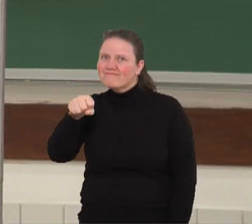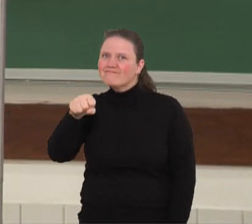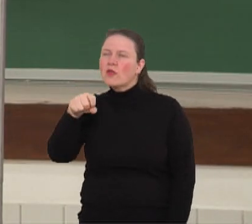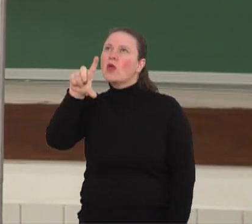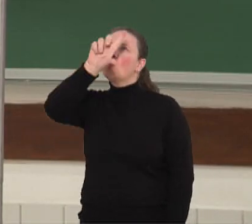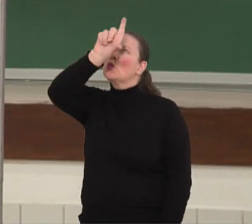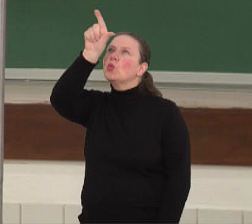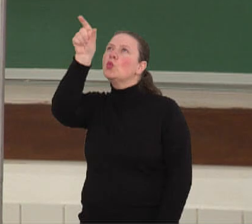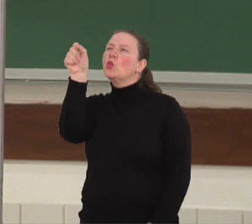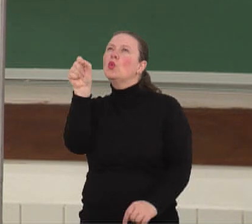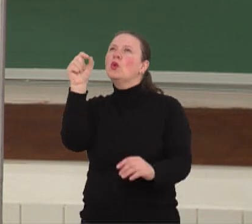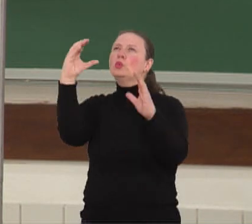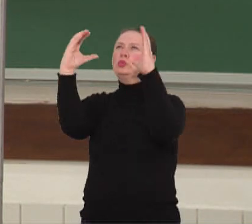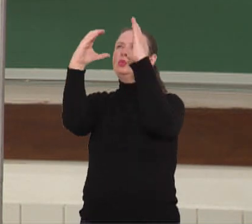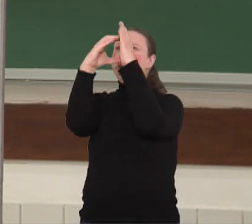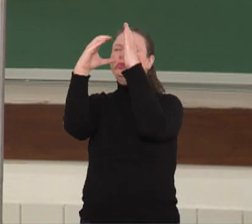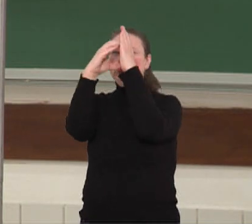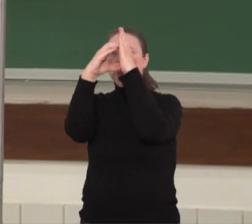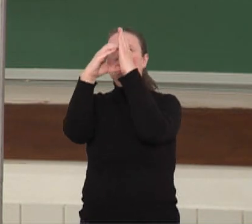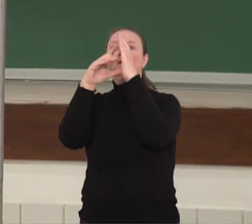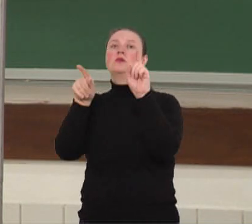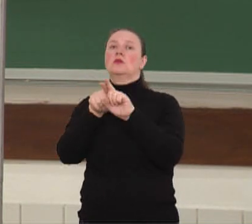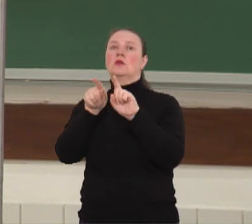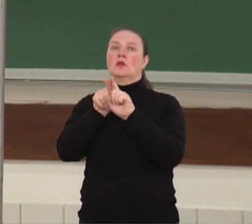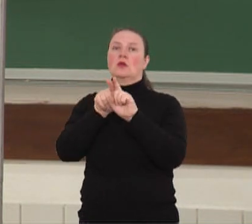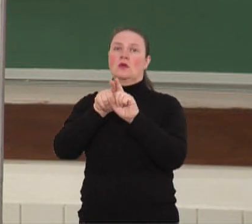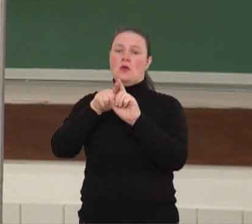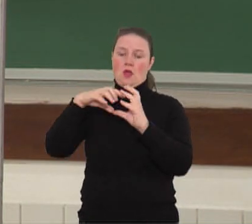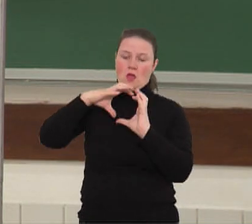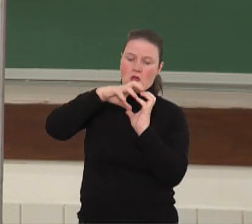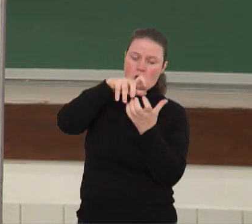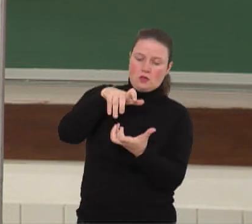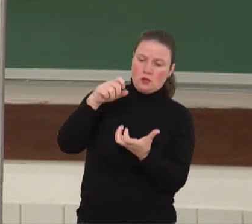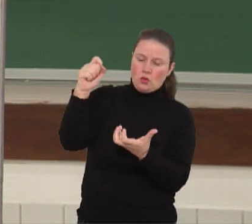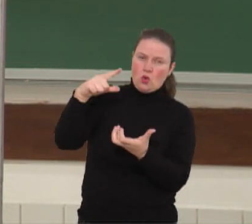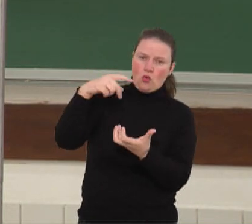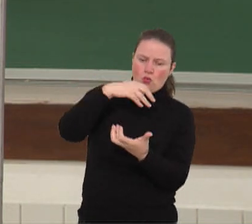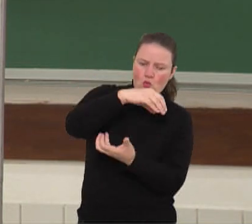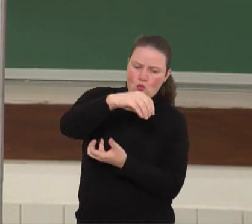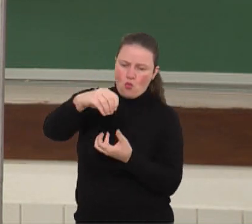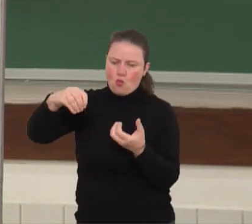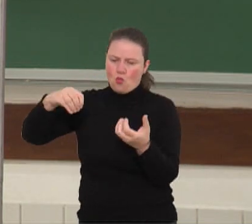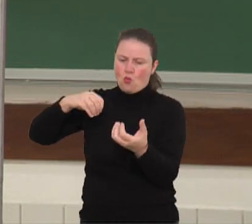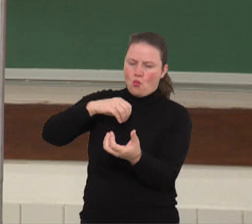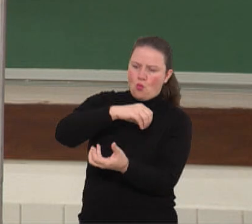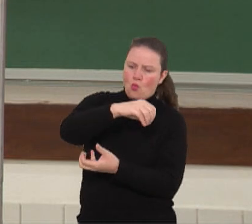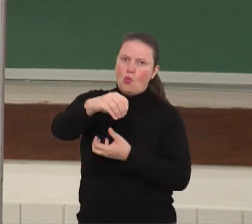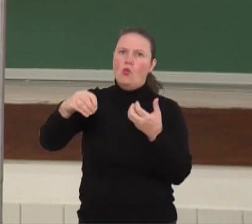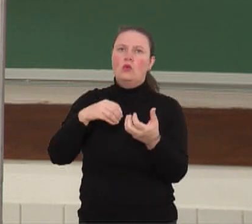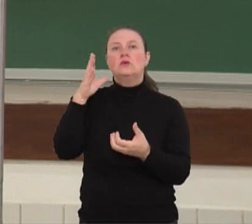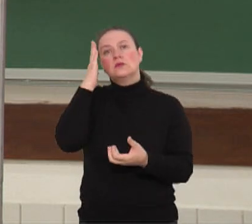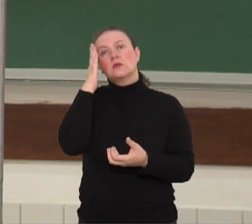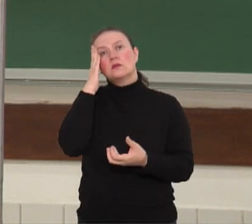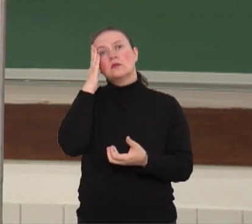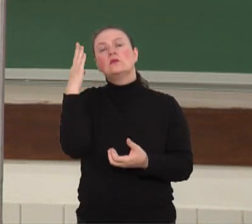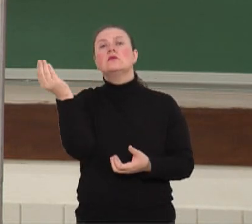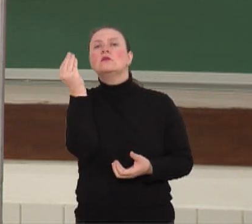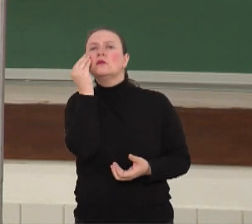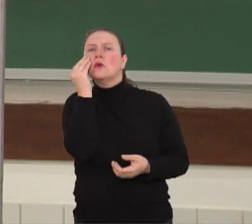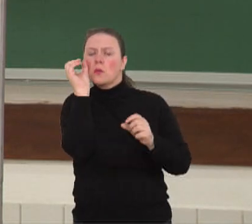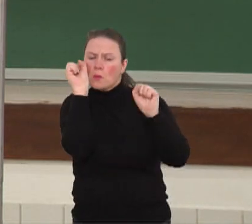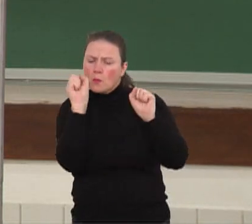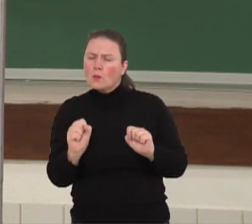que dura uma volta da Terra em torno do Sol? Sim, sabemos. E a gente pode testar isso por método científico?